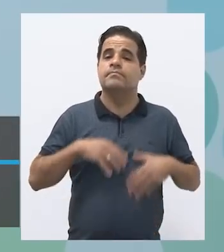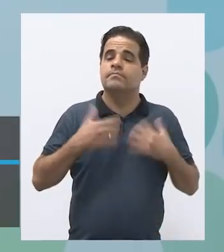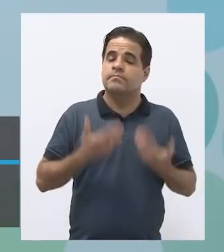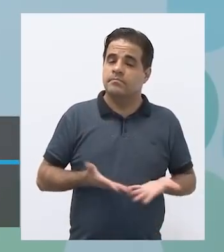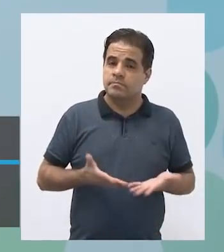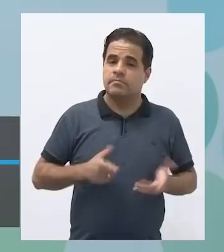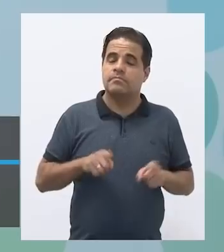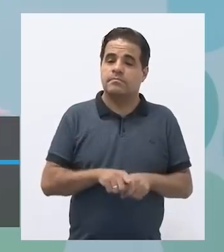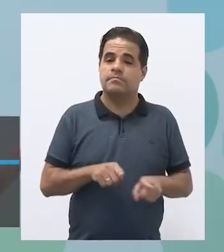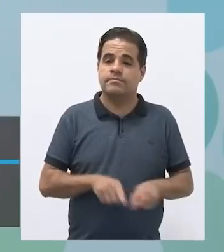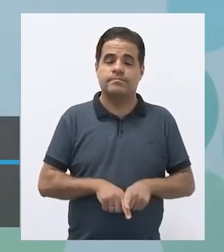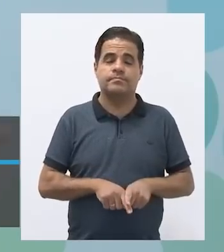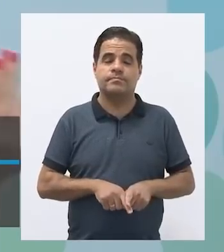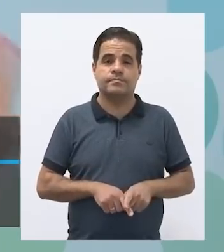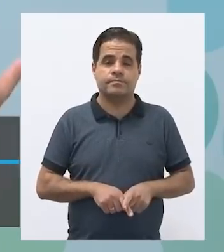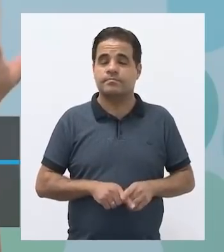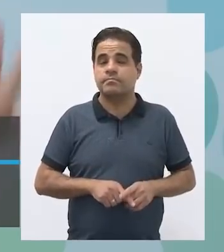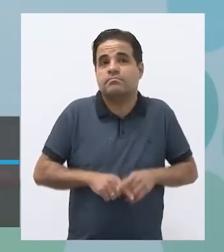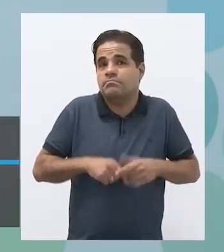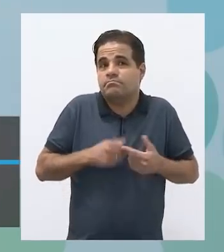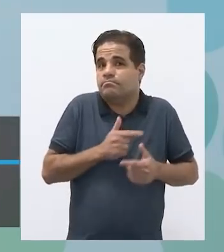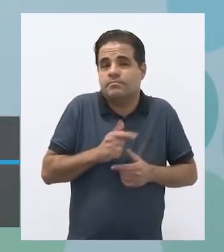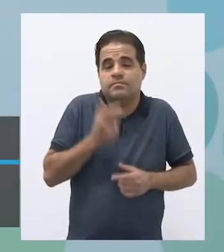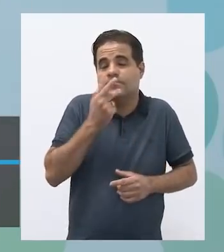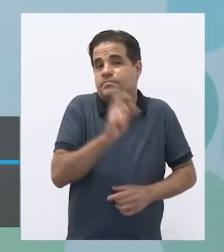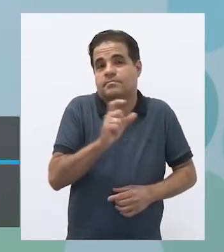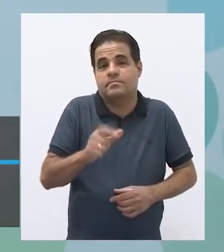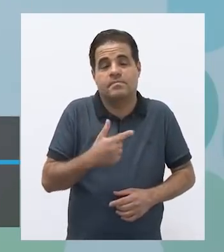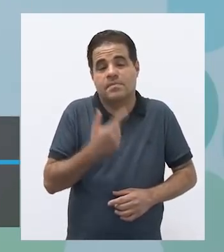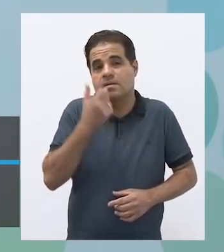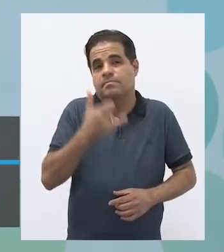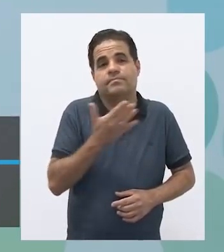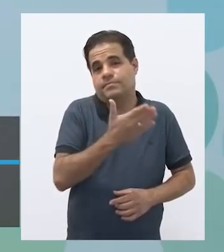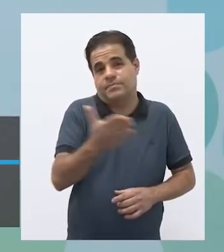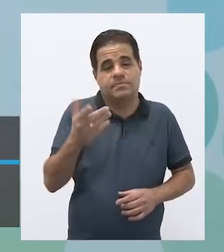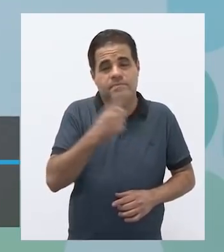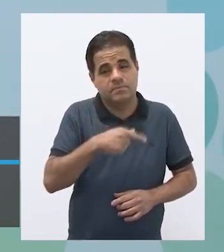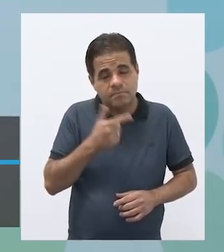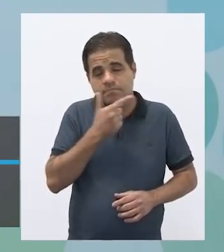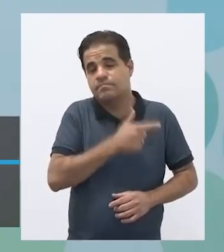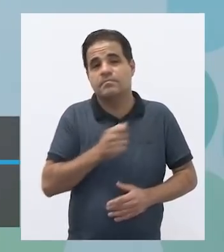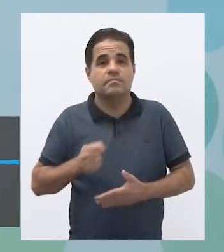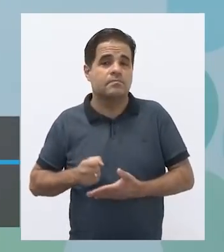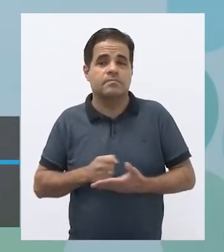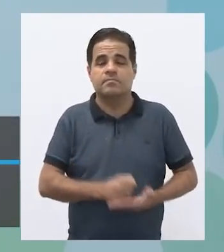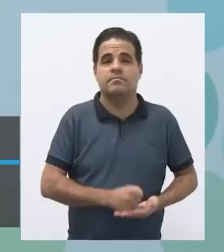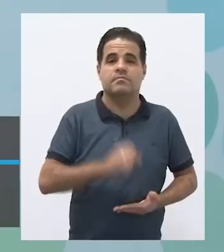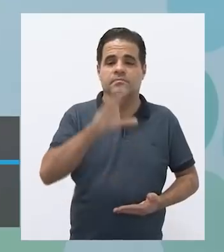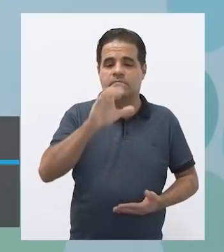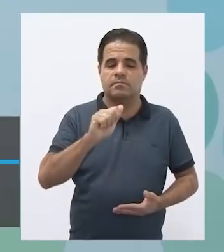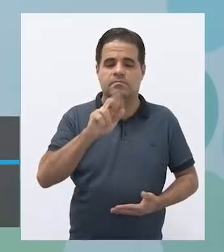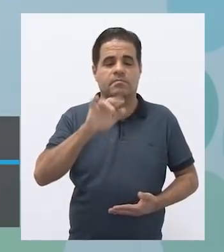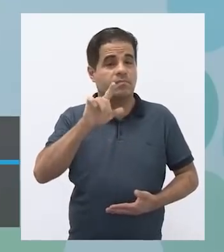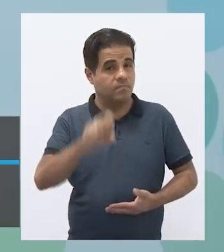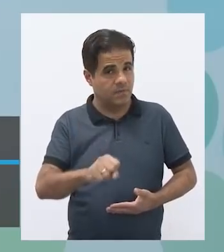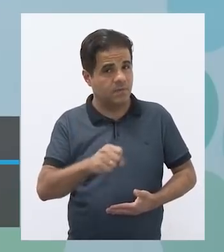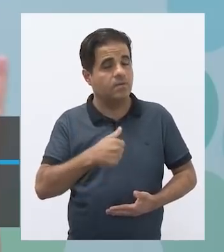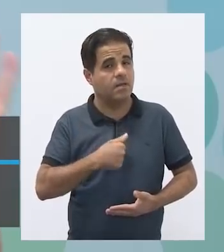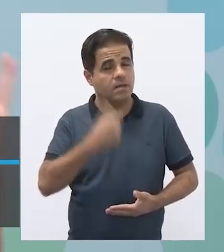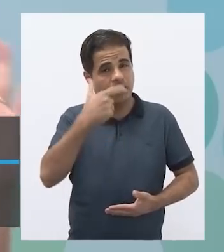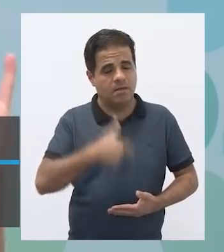também, assim, eu não tenho nem palavras para dizer que a gente conseguiu trazer aqui o Carlos Aros, que